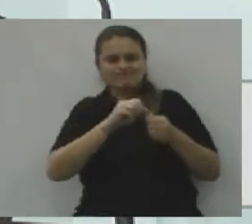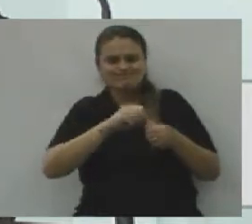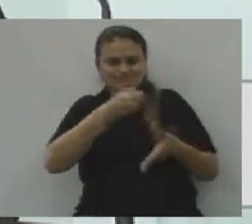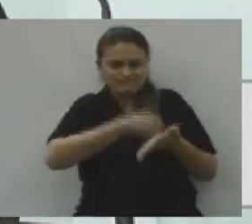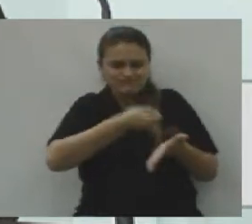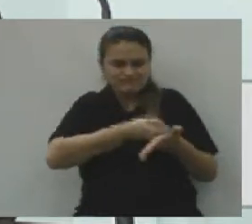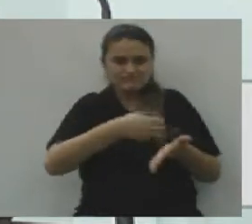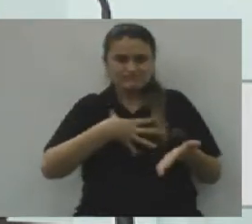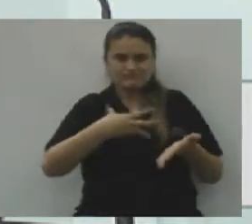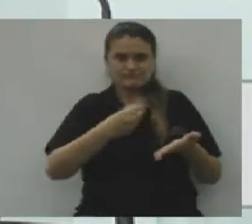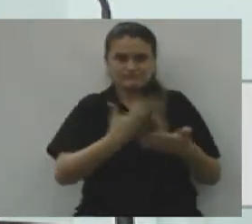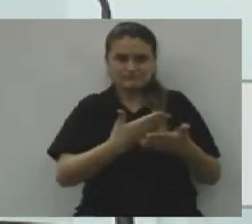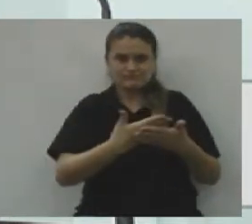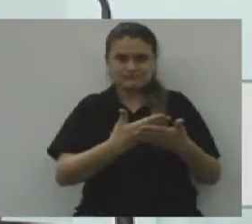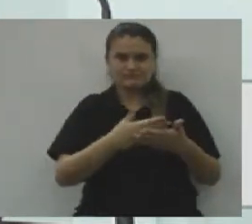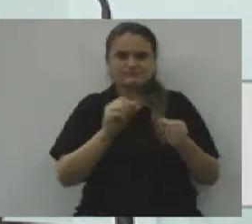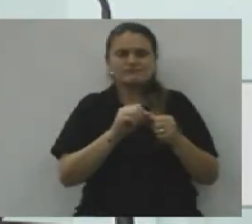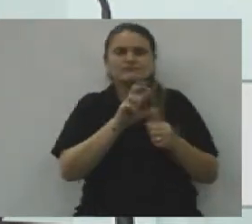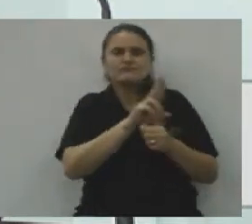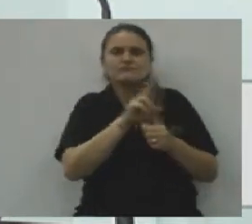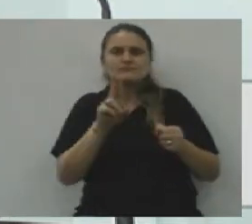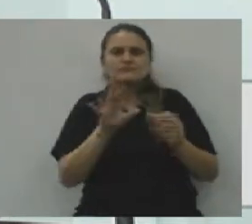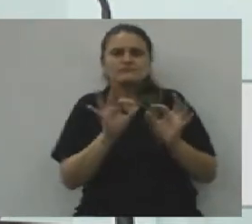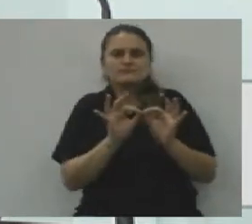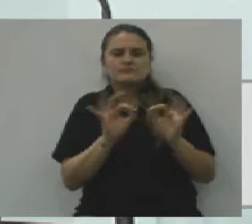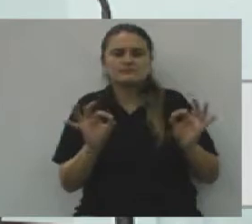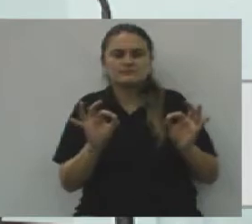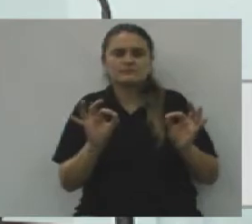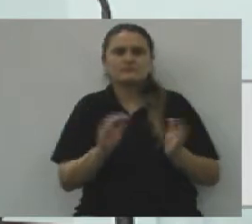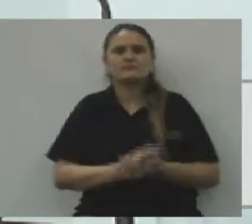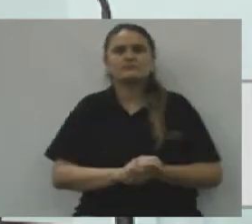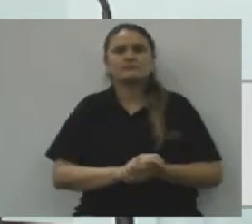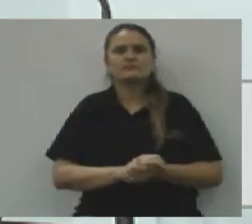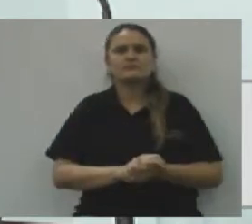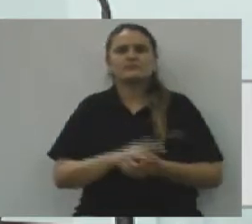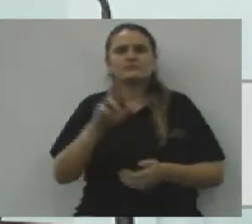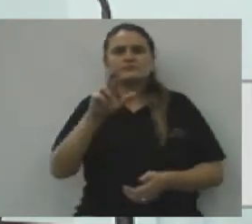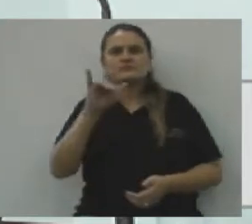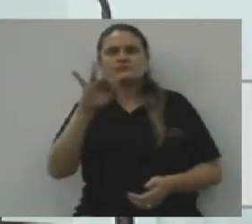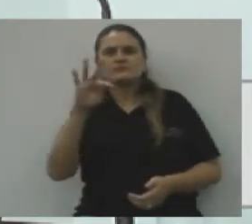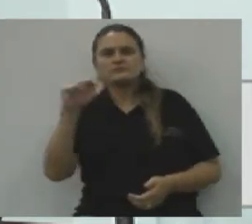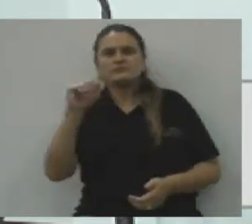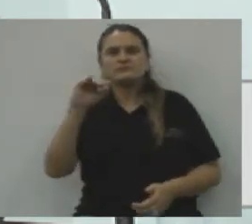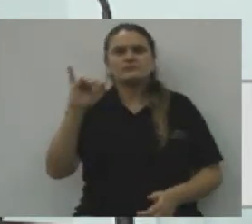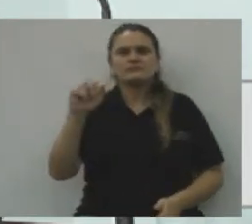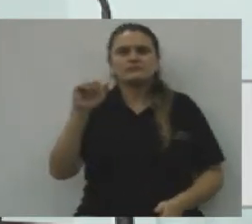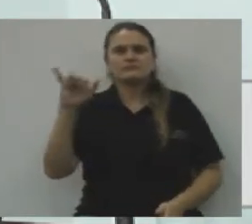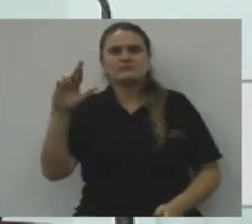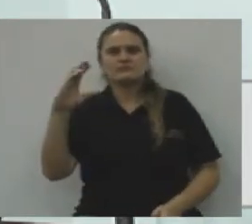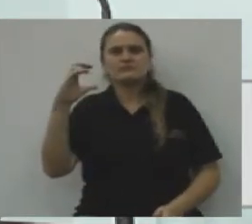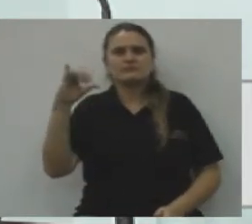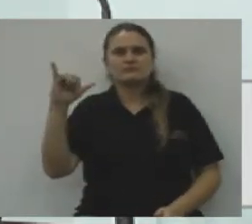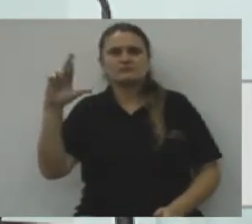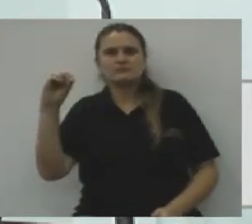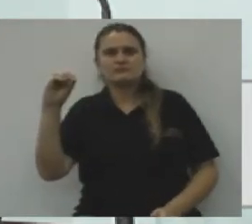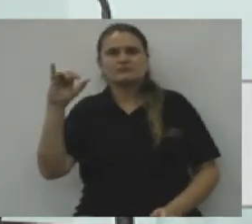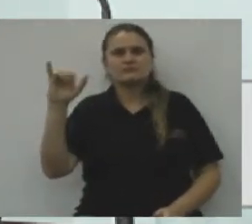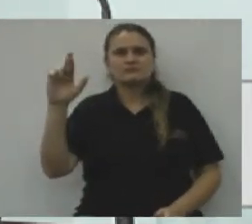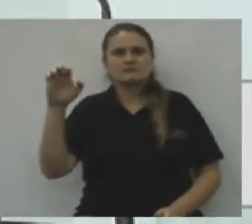E a preocupação até colocando nomes curtos nos filhos, tipo Rita, Jair, Ciro, Célio,